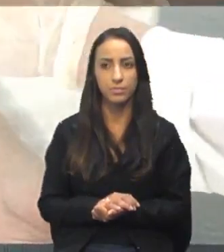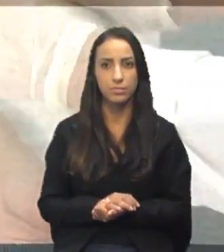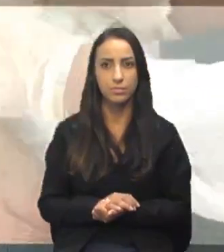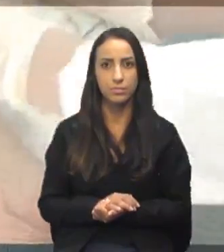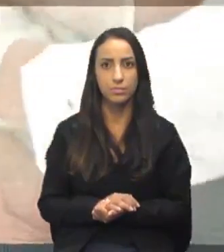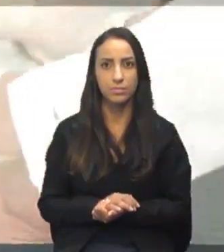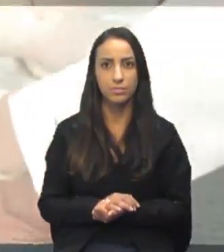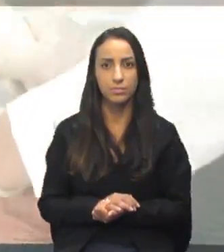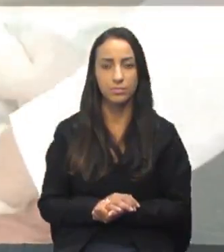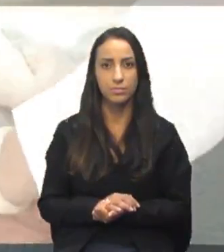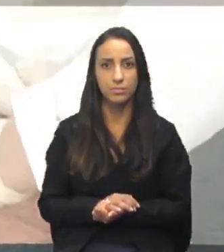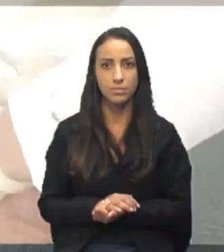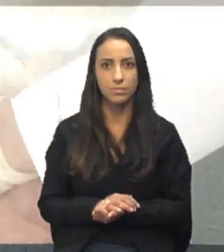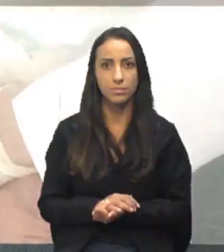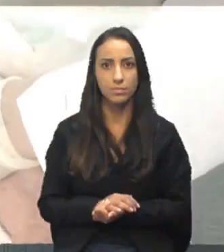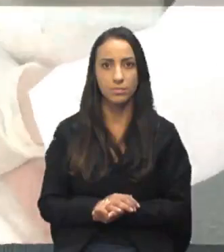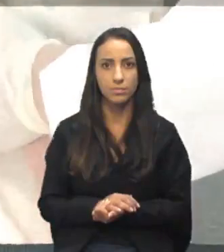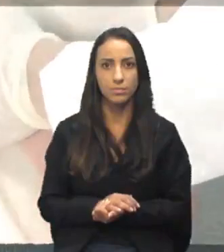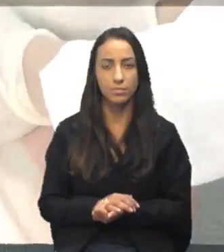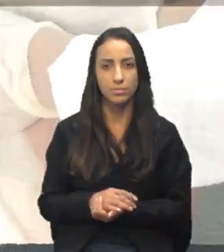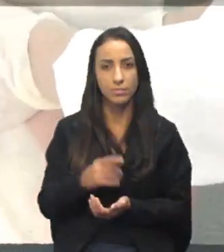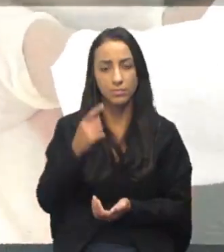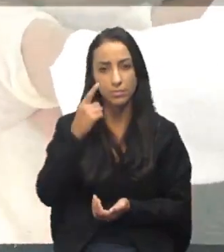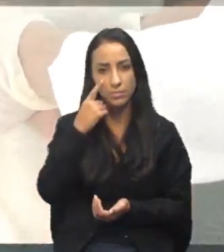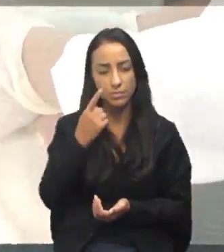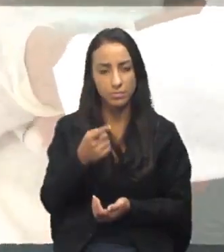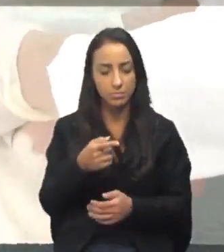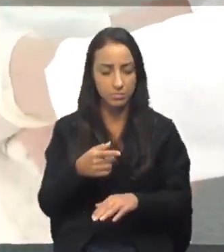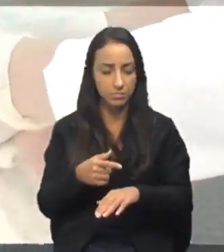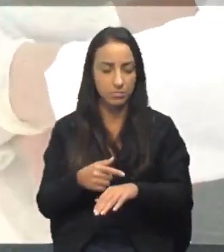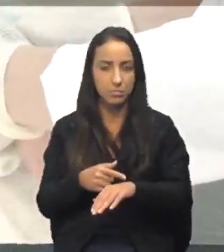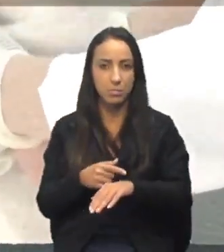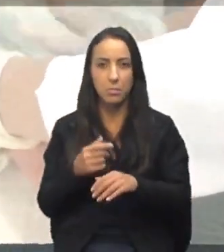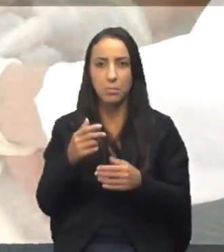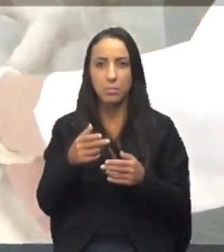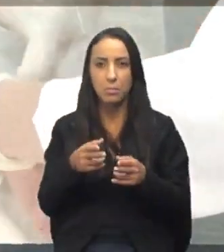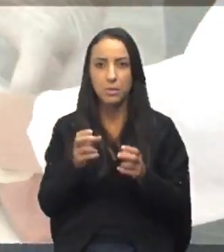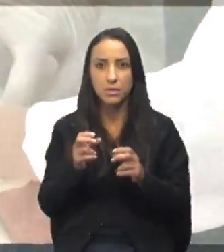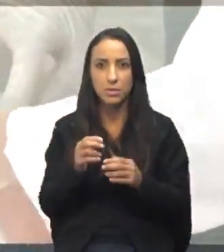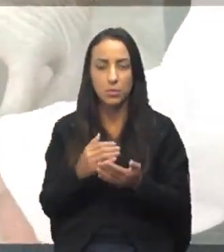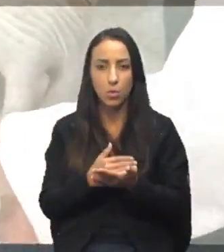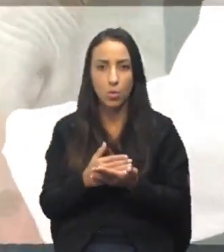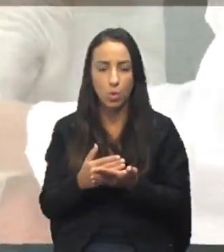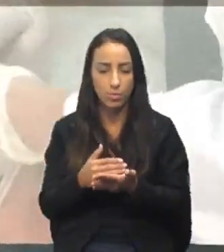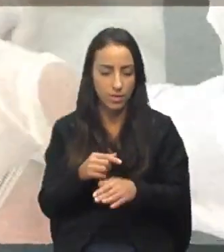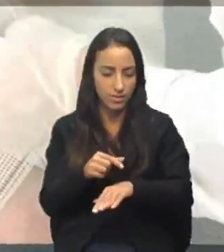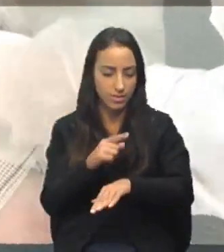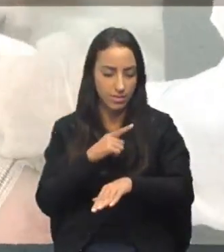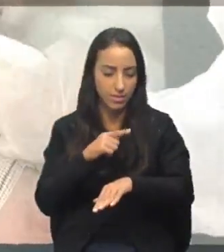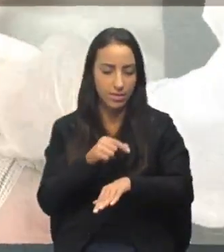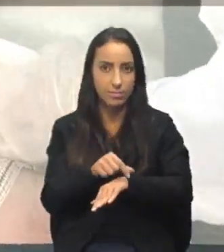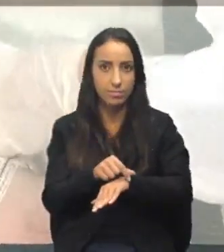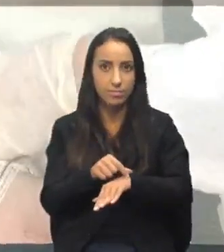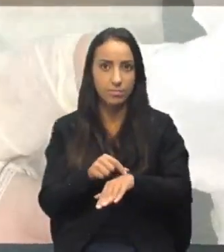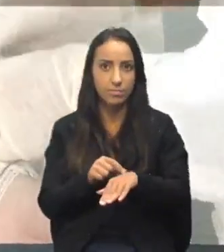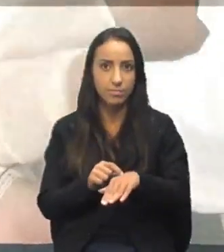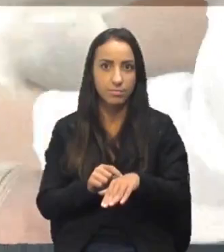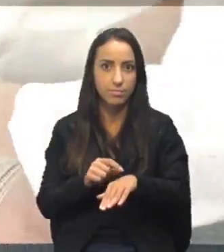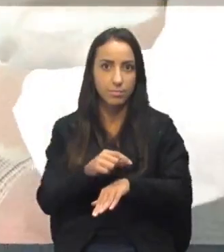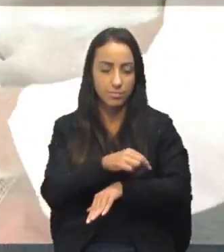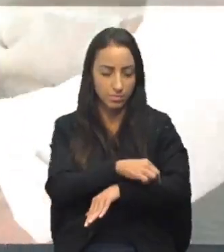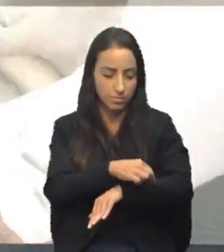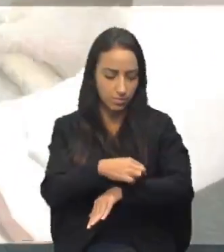Veja que nas extremidades da atadura existem linhas de corte identificadas por algumas cores. Nesse